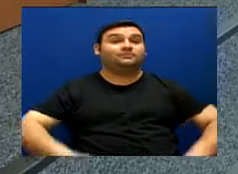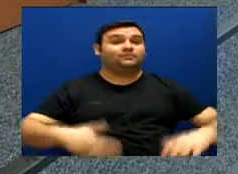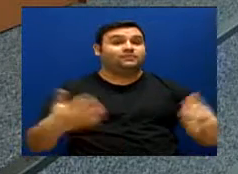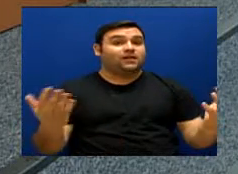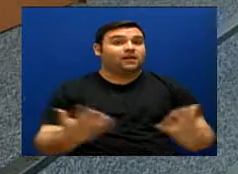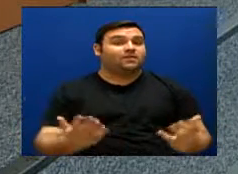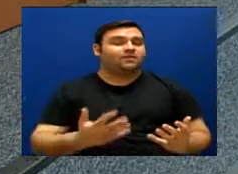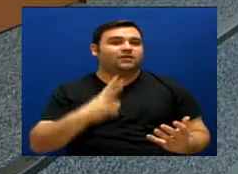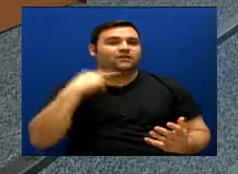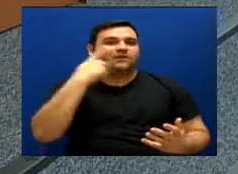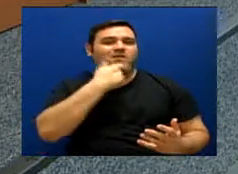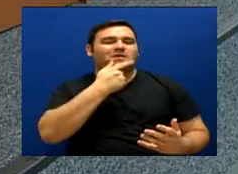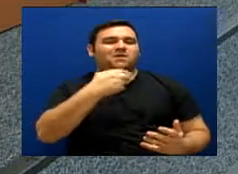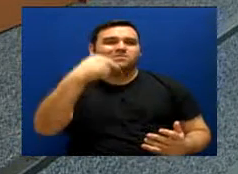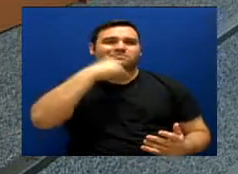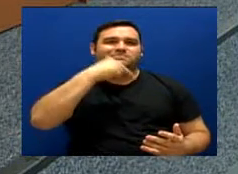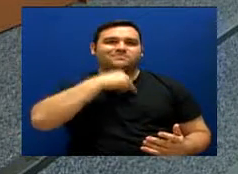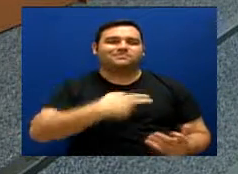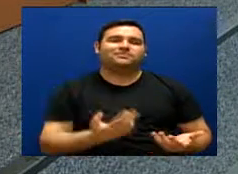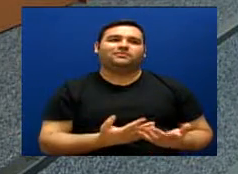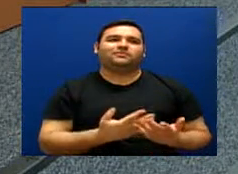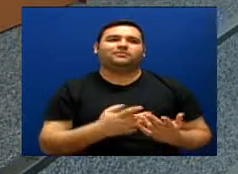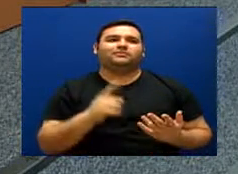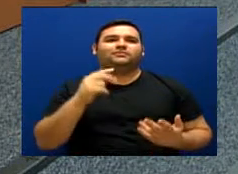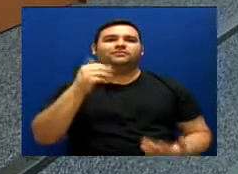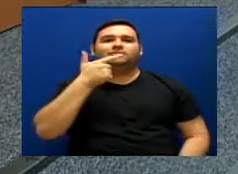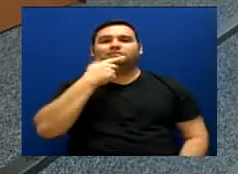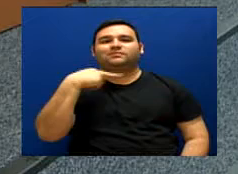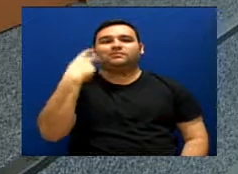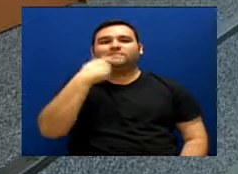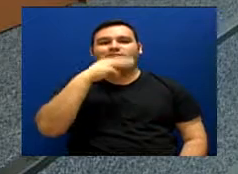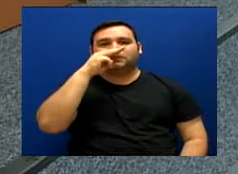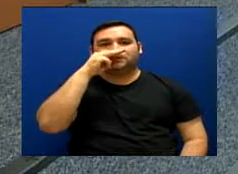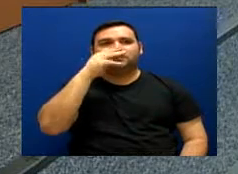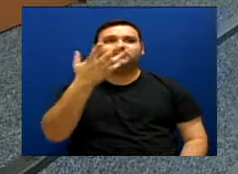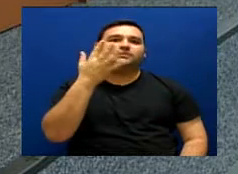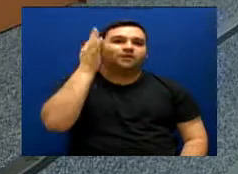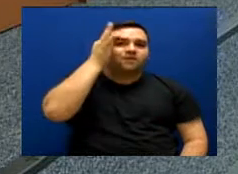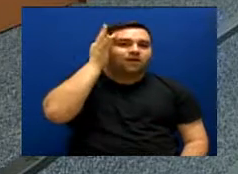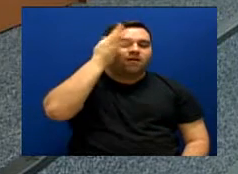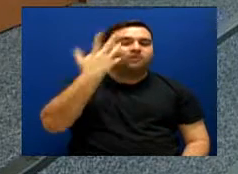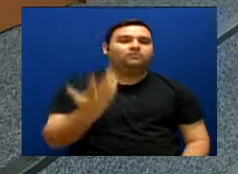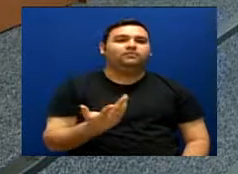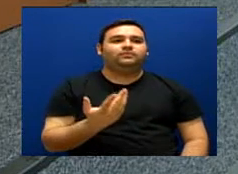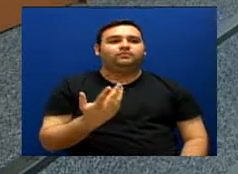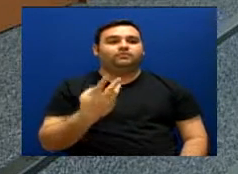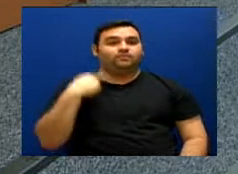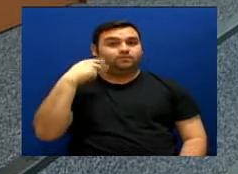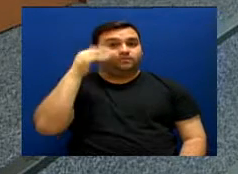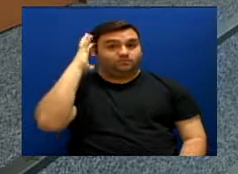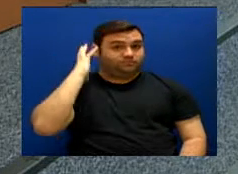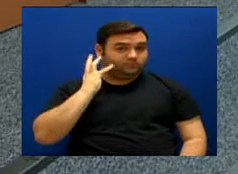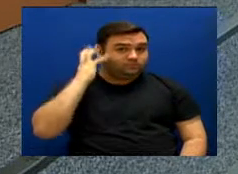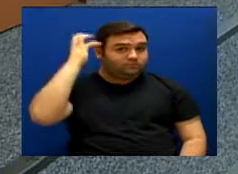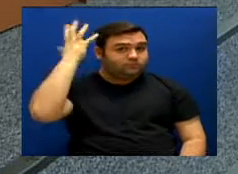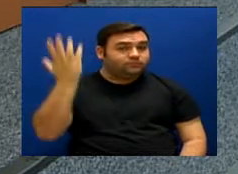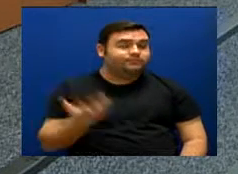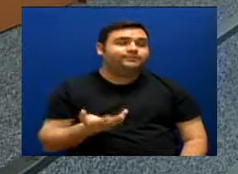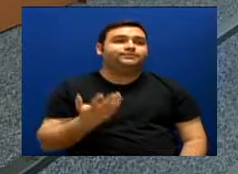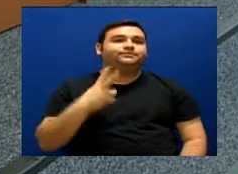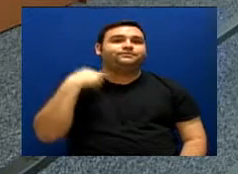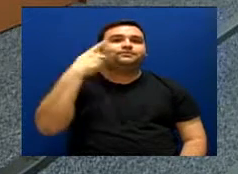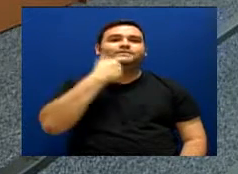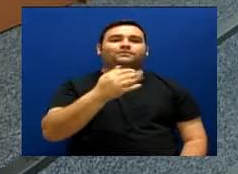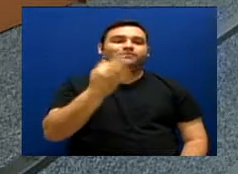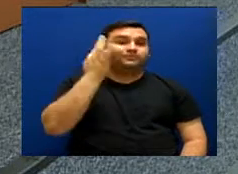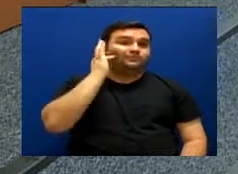Voto do vereador Selmo Neto, vereador Martinez, vereador Fausto, vereadora Fernanda Garcia,